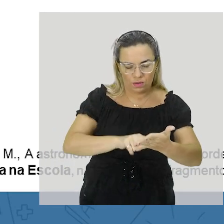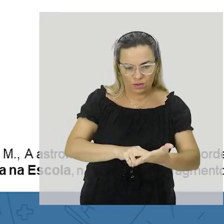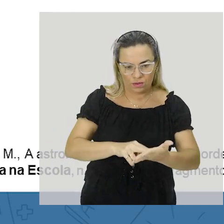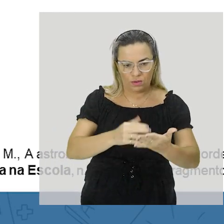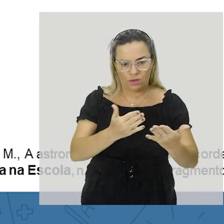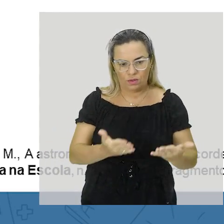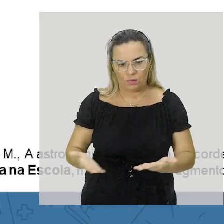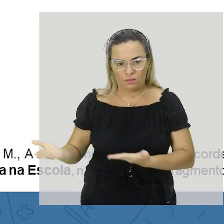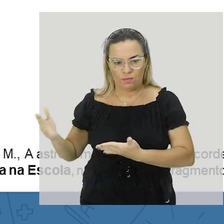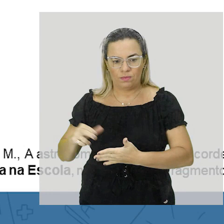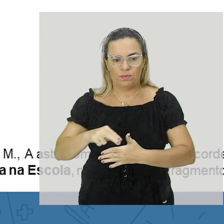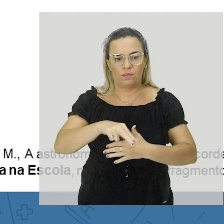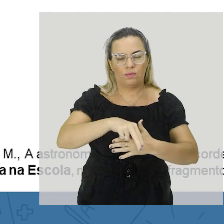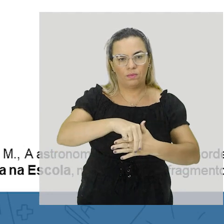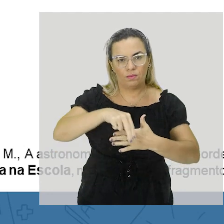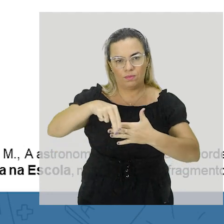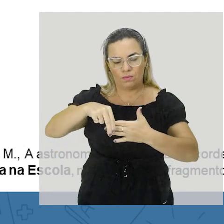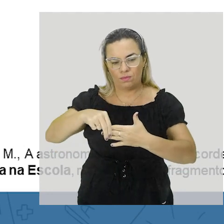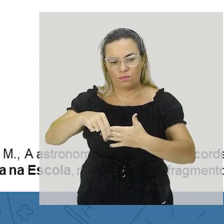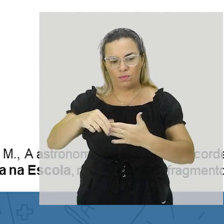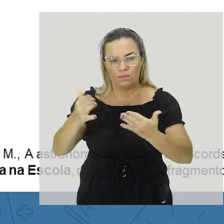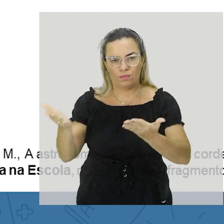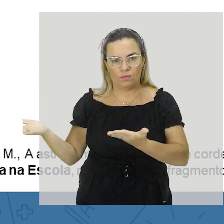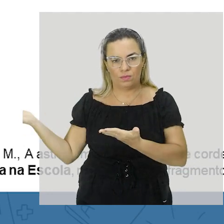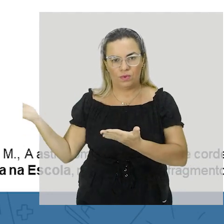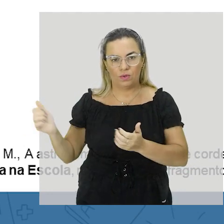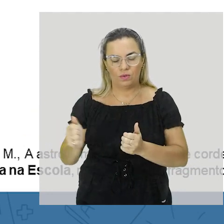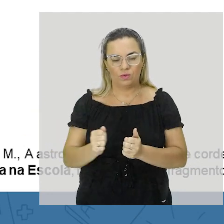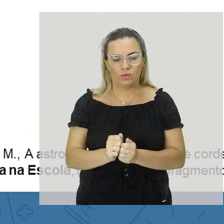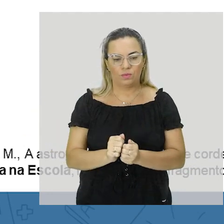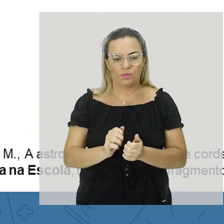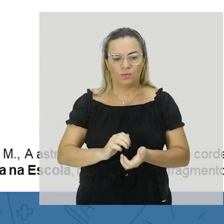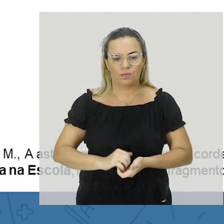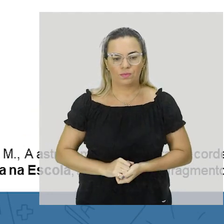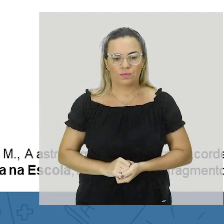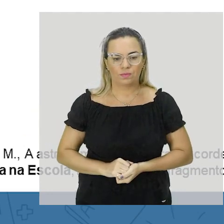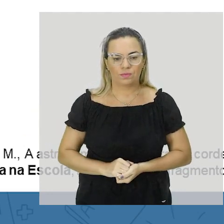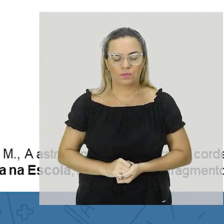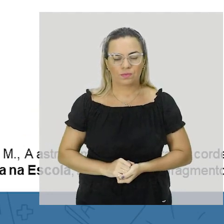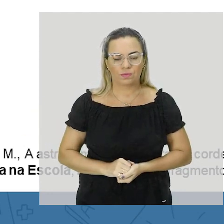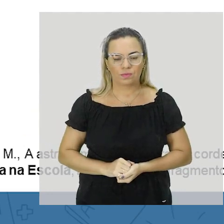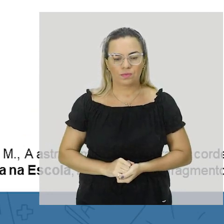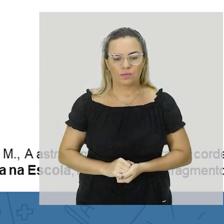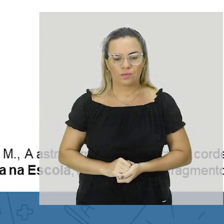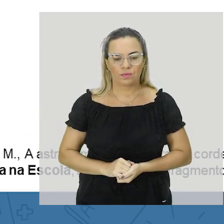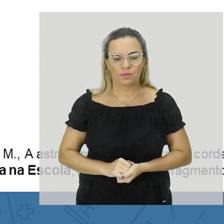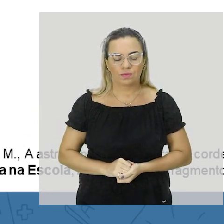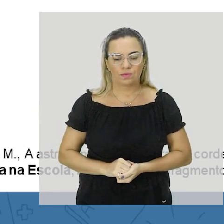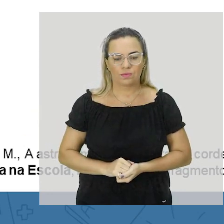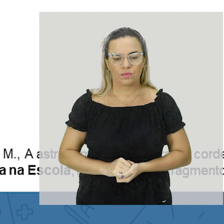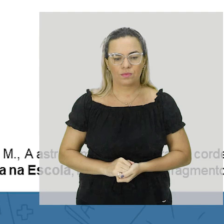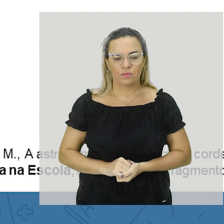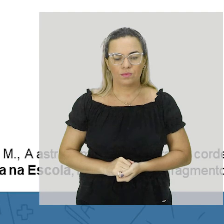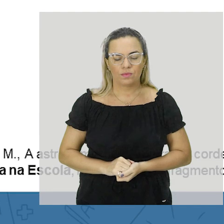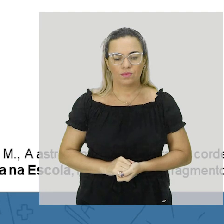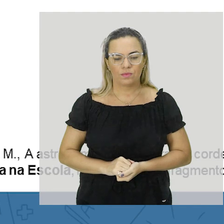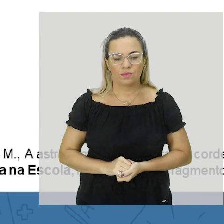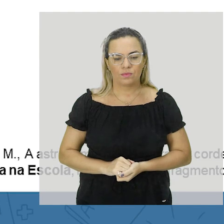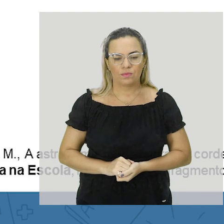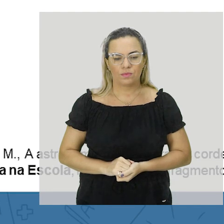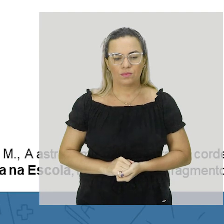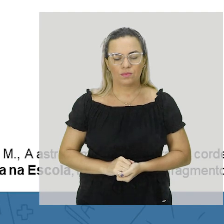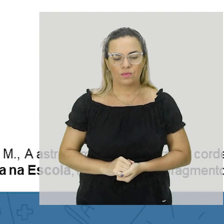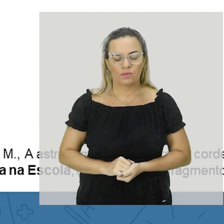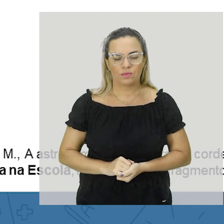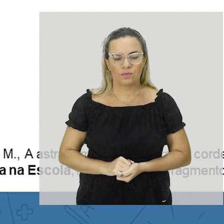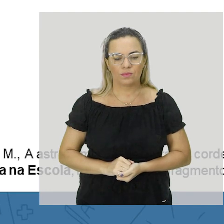cestilha. A distância em relação ao nosso planeta amado, pouco